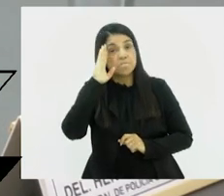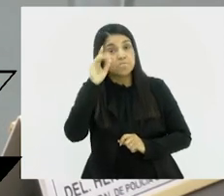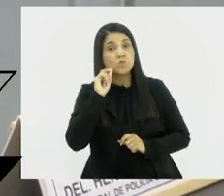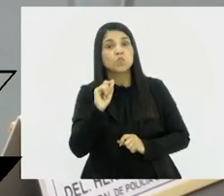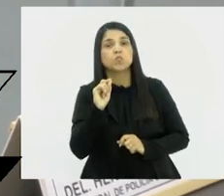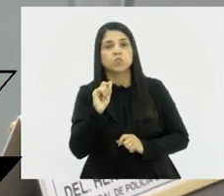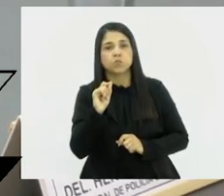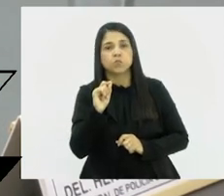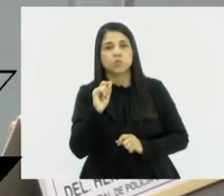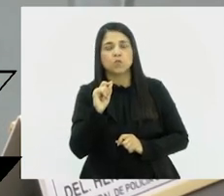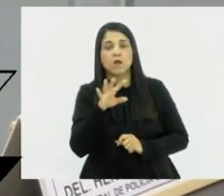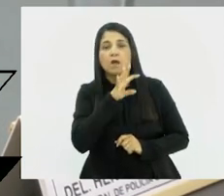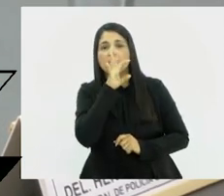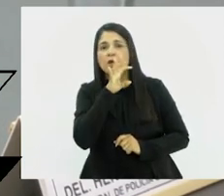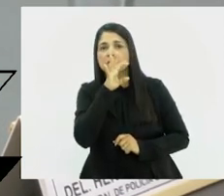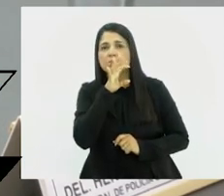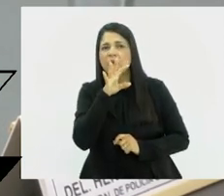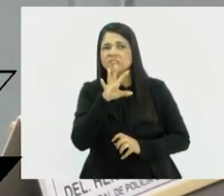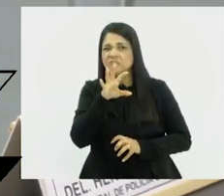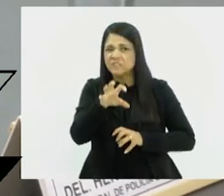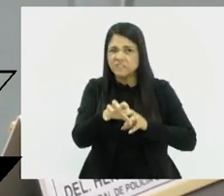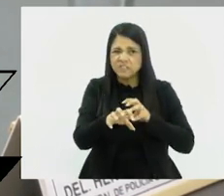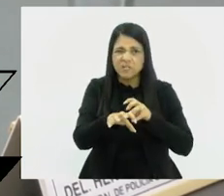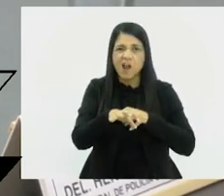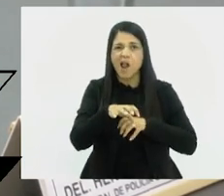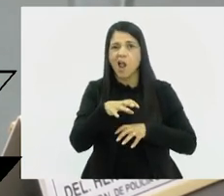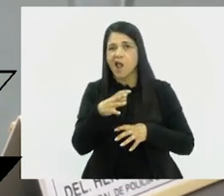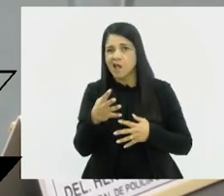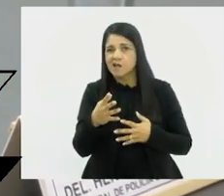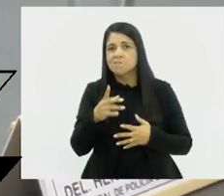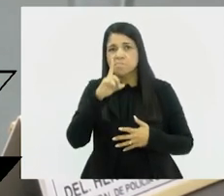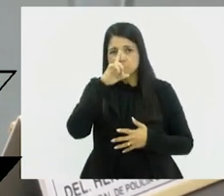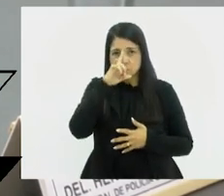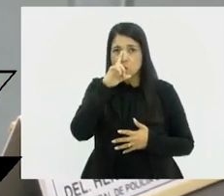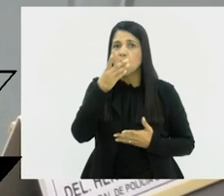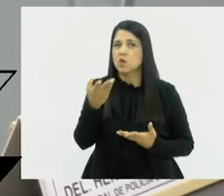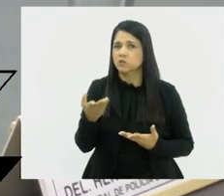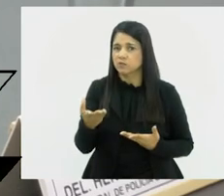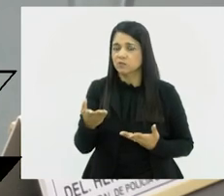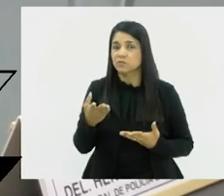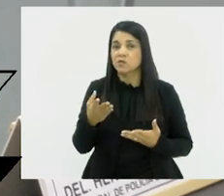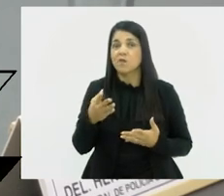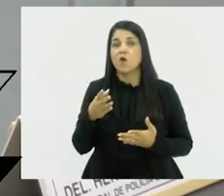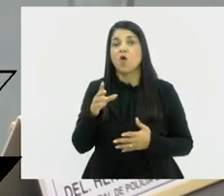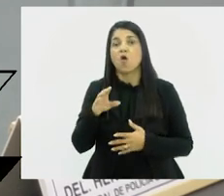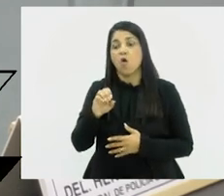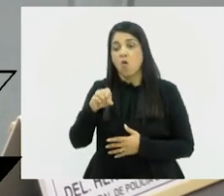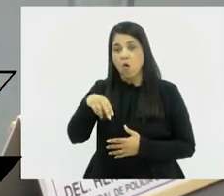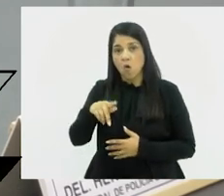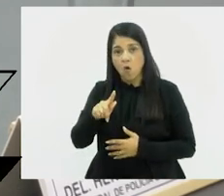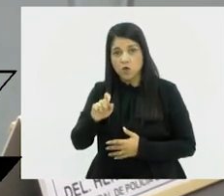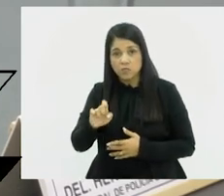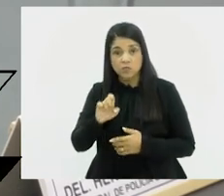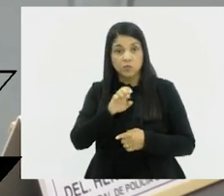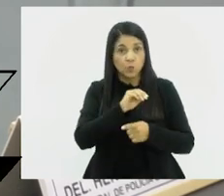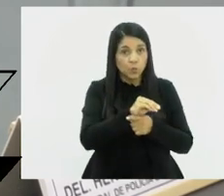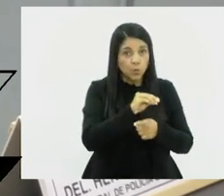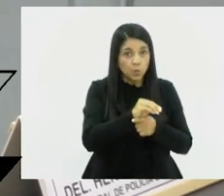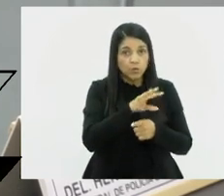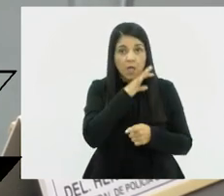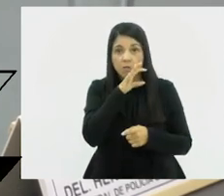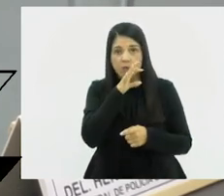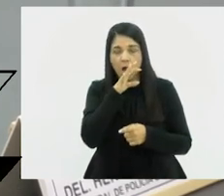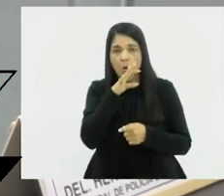ali lidando com animais ferozes. Muitas, e eu entendo perfeitamente isso, muitas das ONGs, por exemplo, que cuidam de animais, eles não recebem esse tipo de